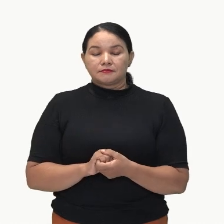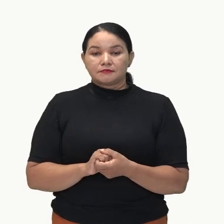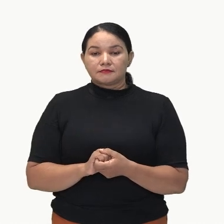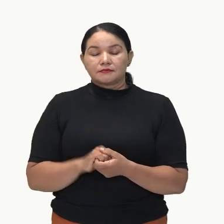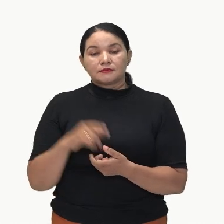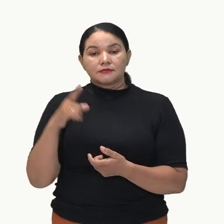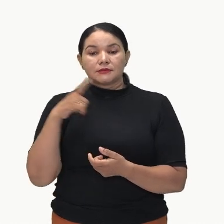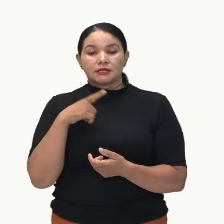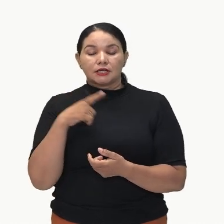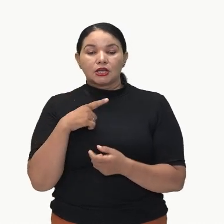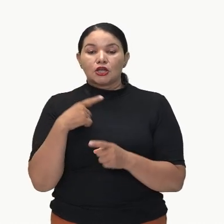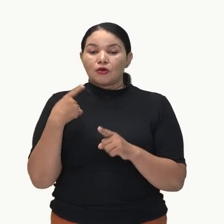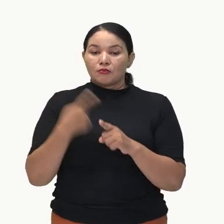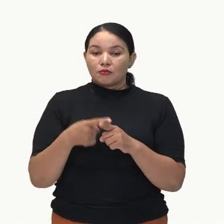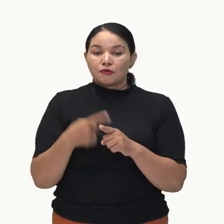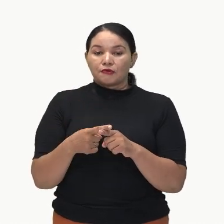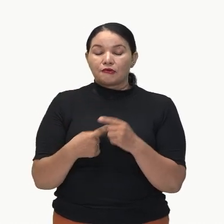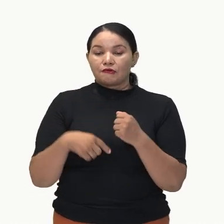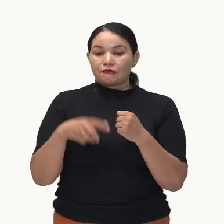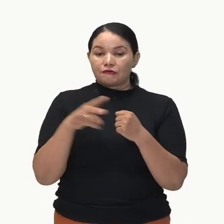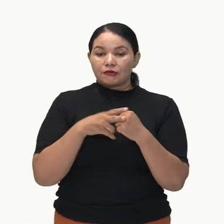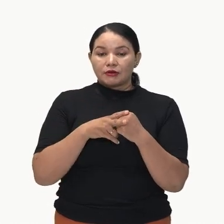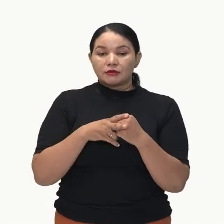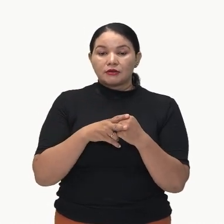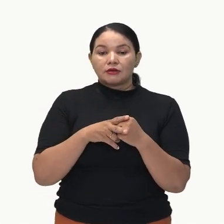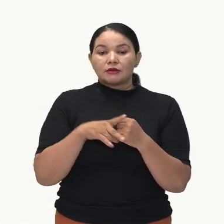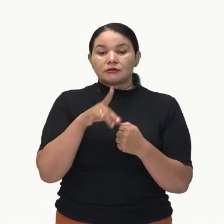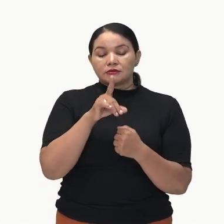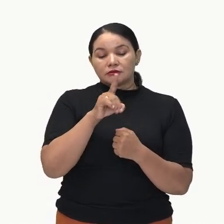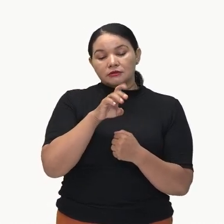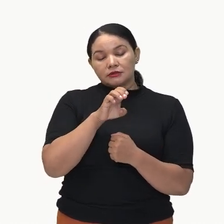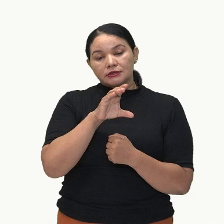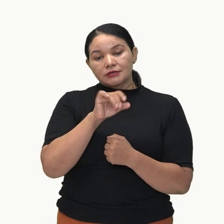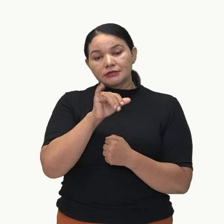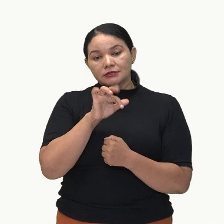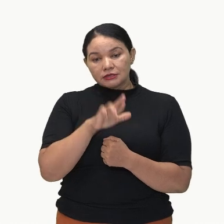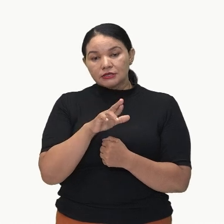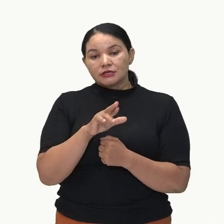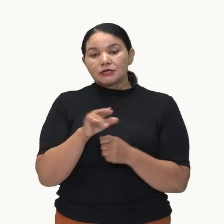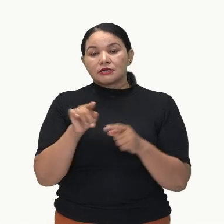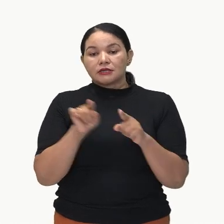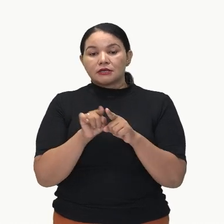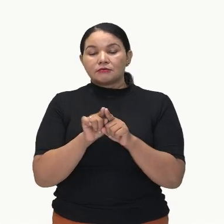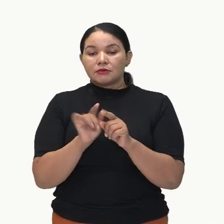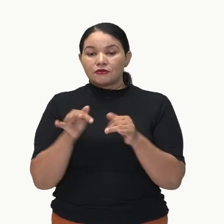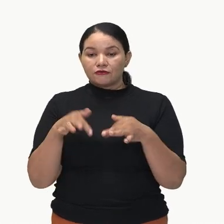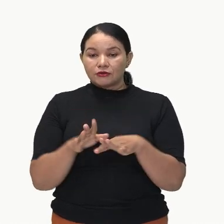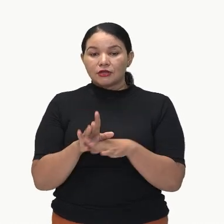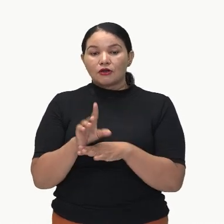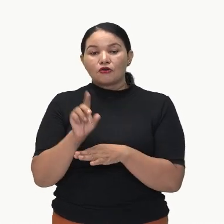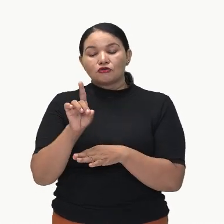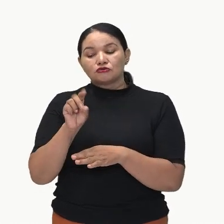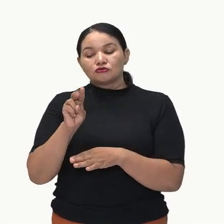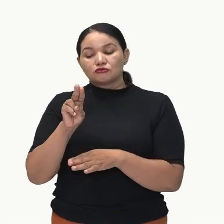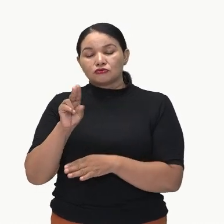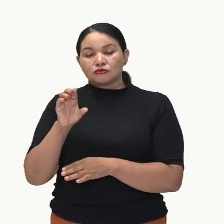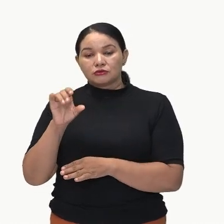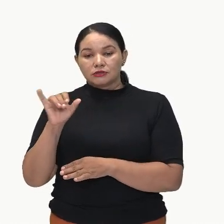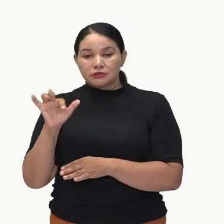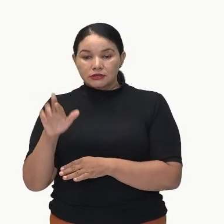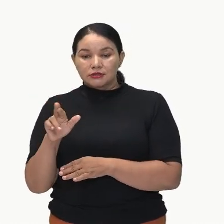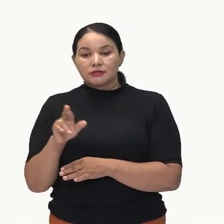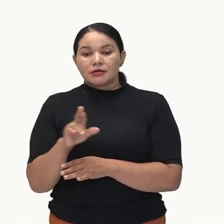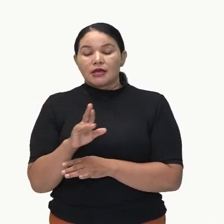verbos decir, verbo traer e verbos terminados em docir, a gente não tem a presença